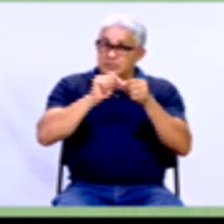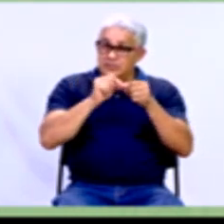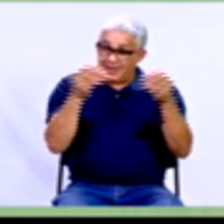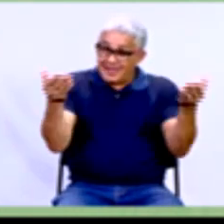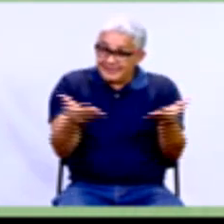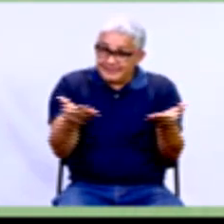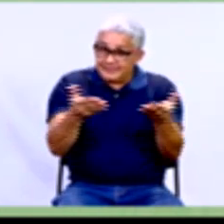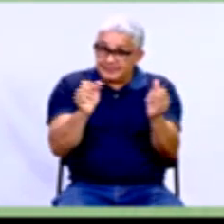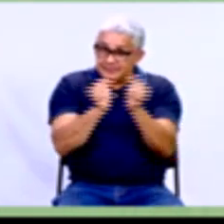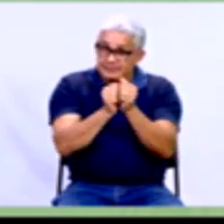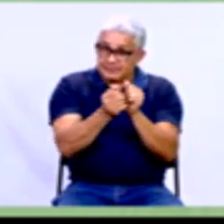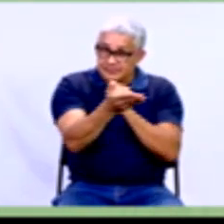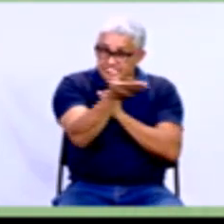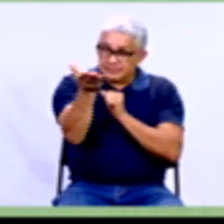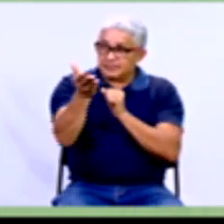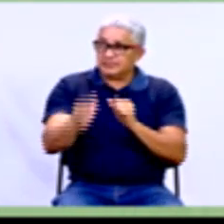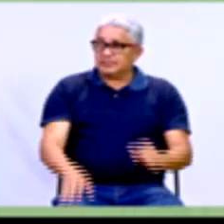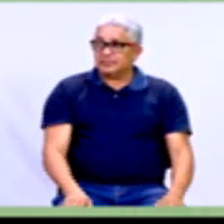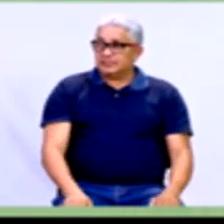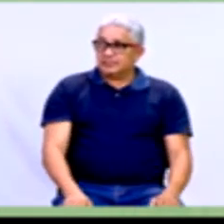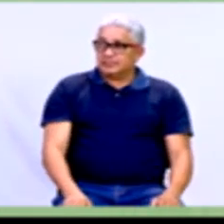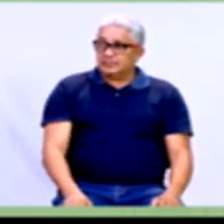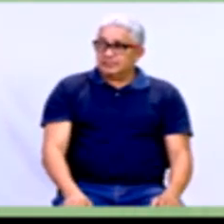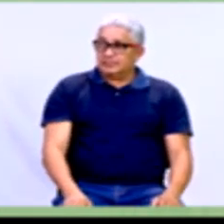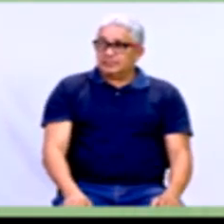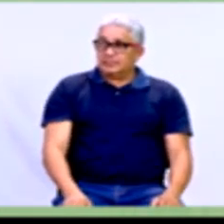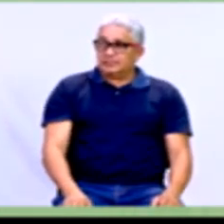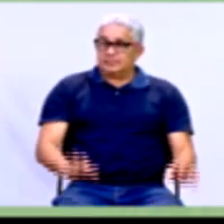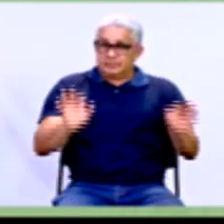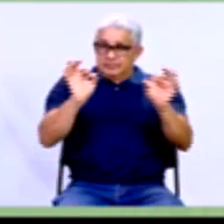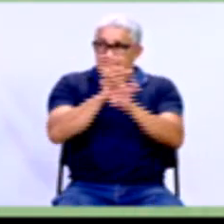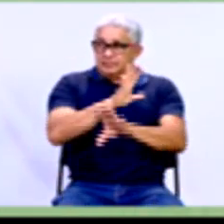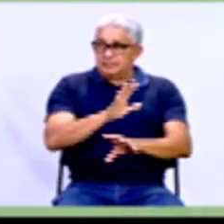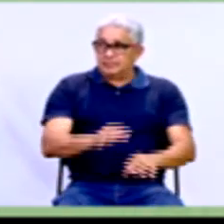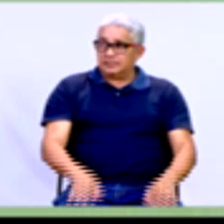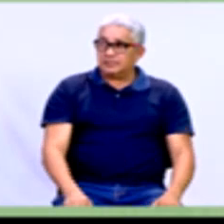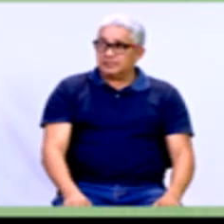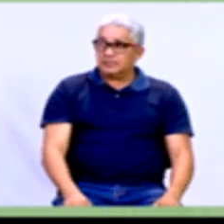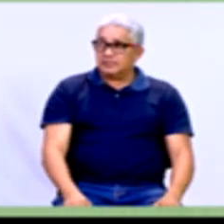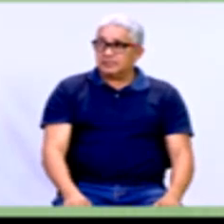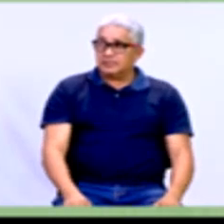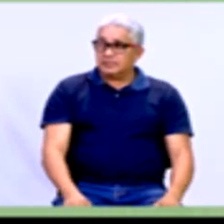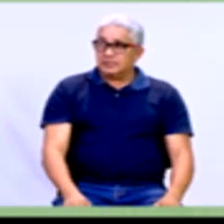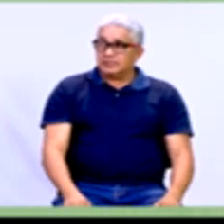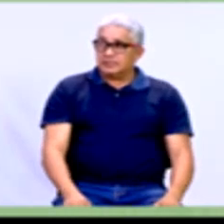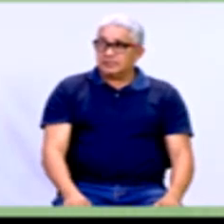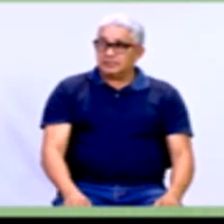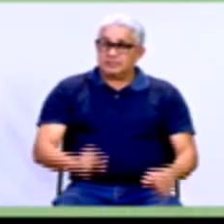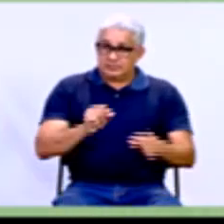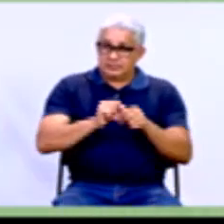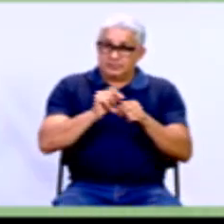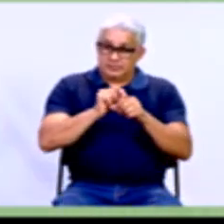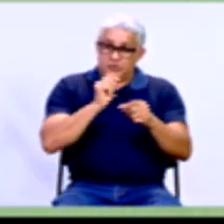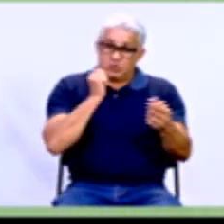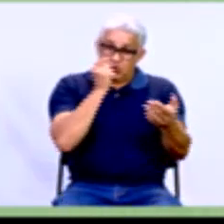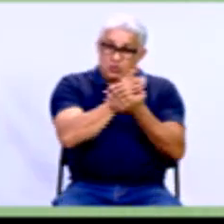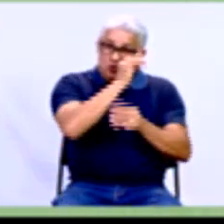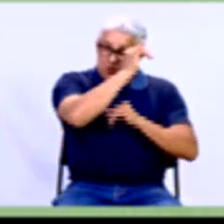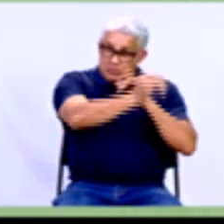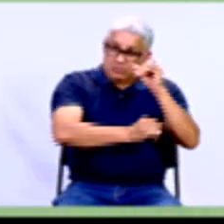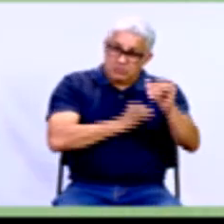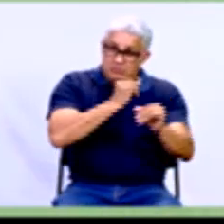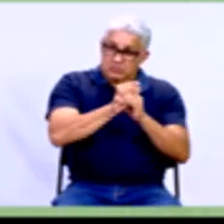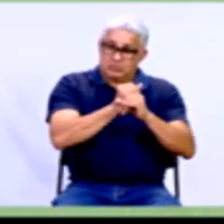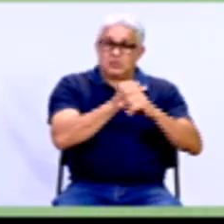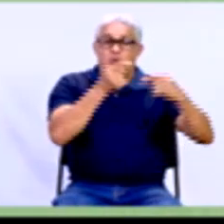agora com vocês, tá? E chegou nesse resultado. Em síntese, a realização de compras pela internet